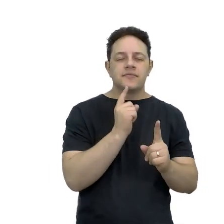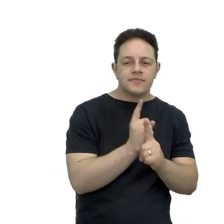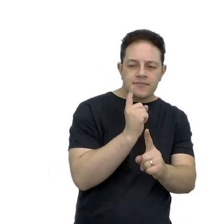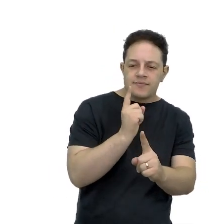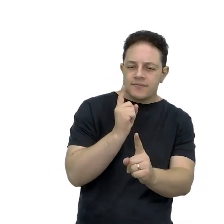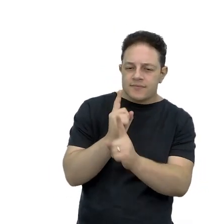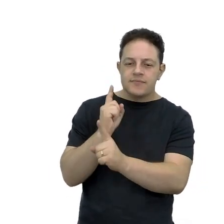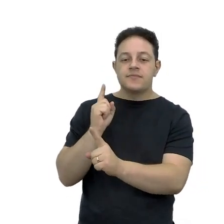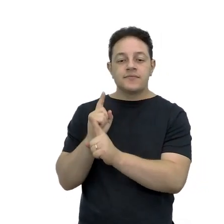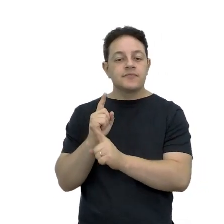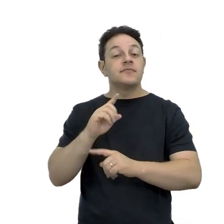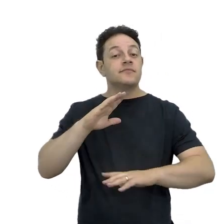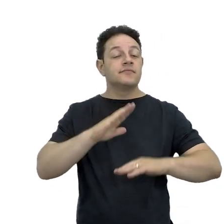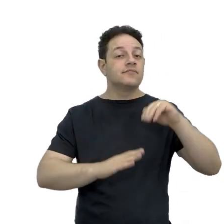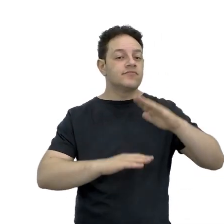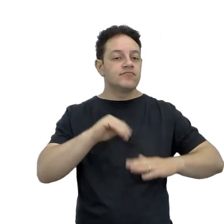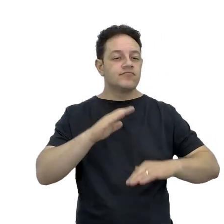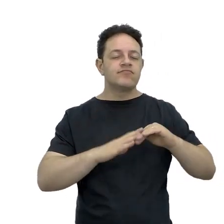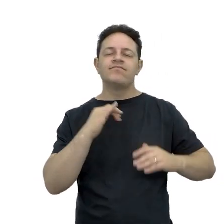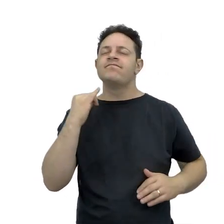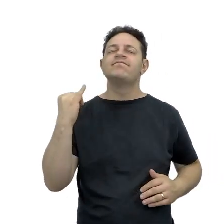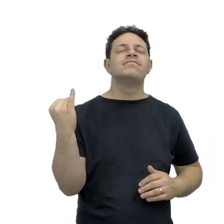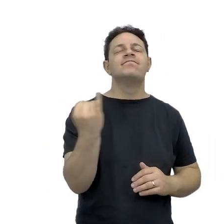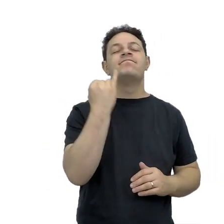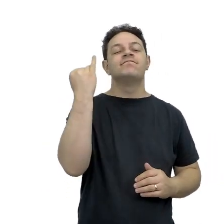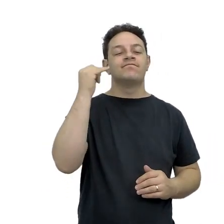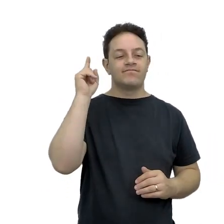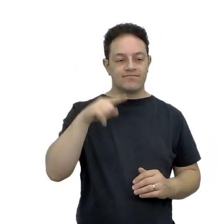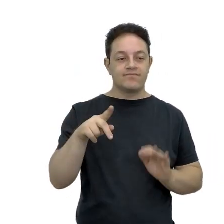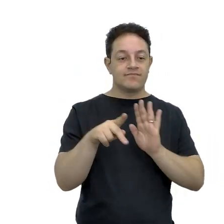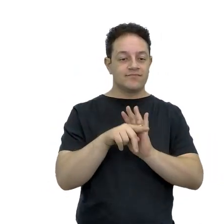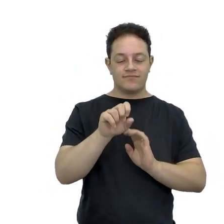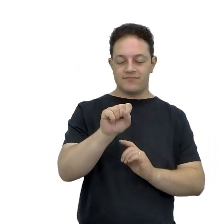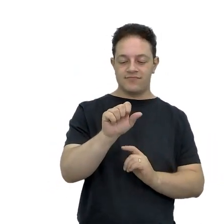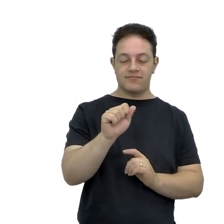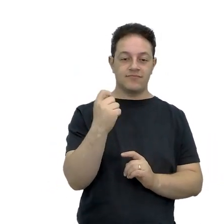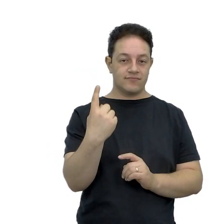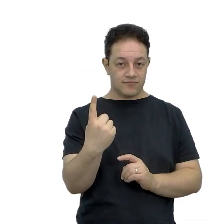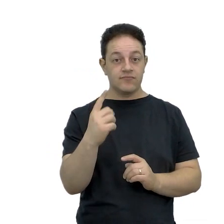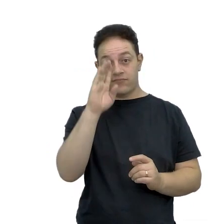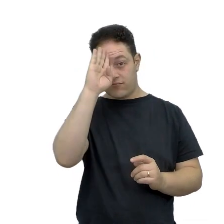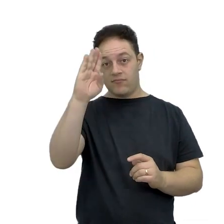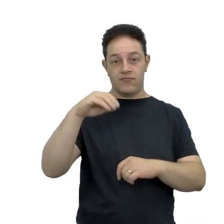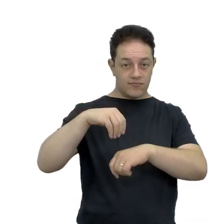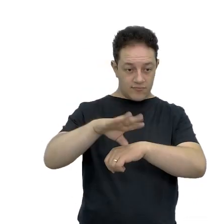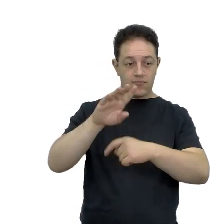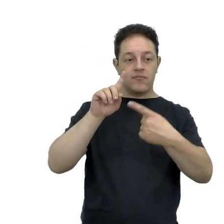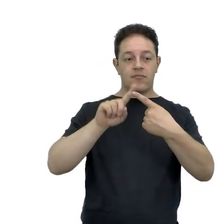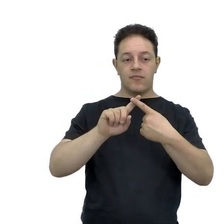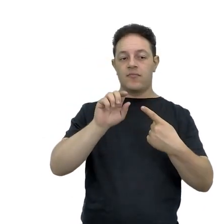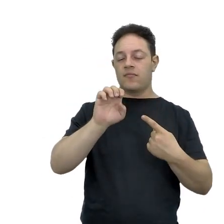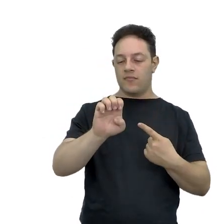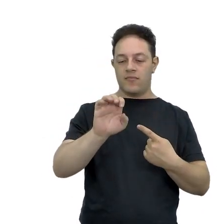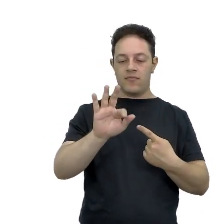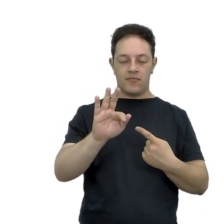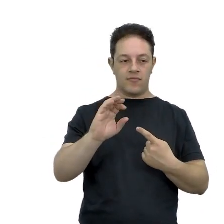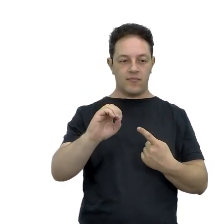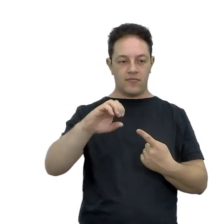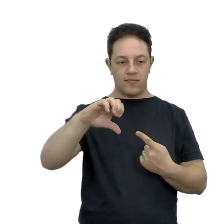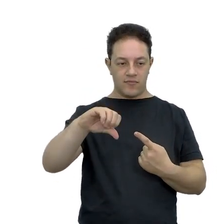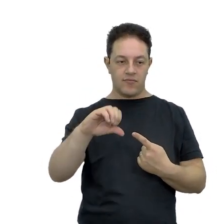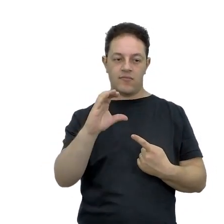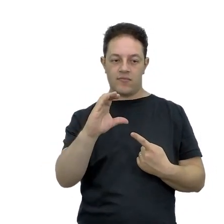identificamos aqui as habilidades essenciais da SA1, que são a EF09,